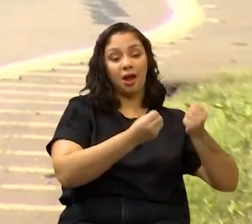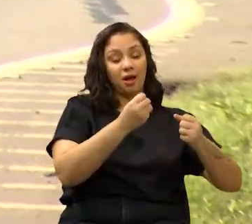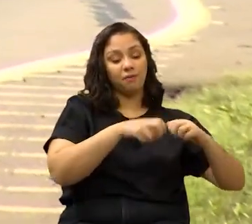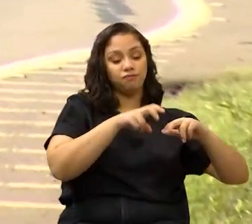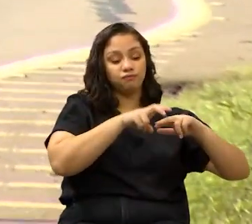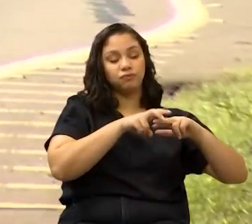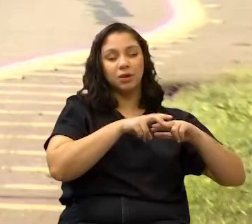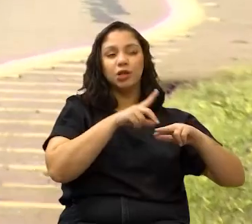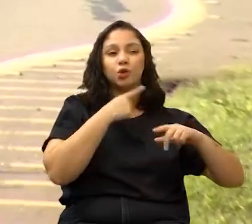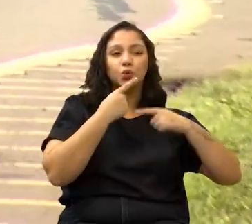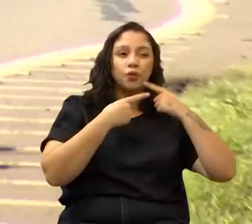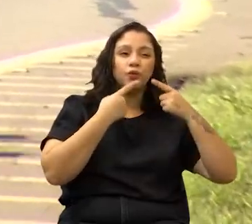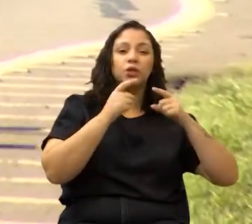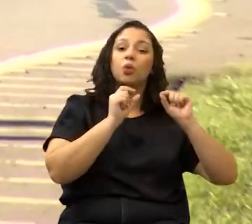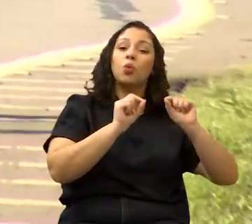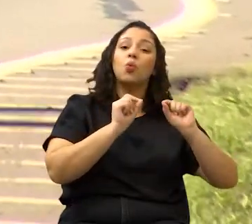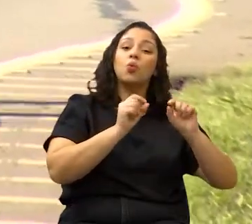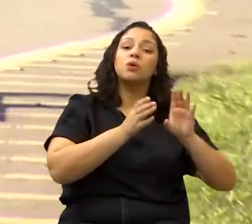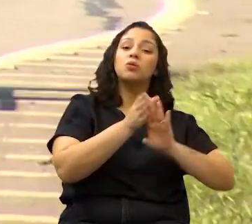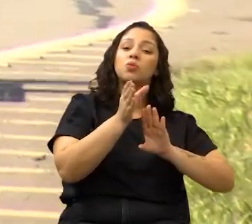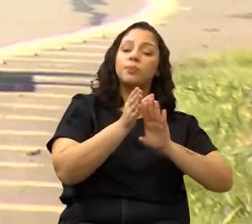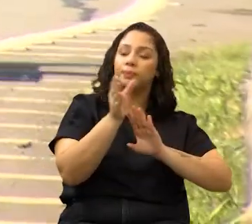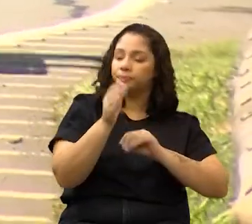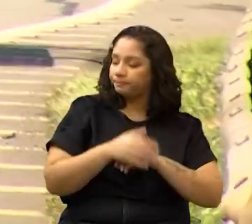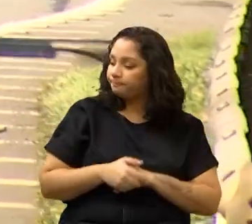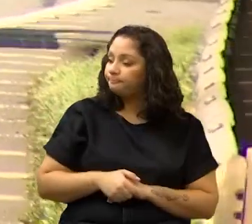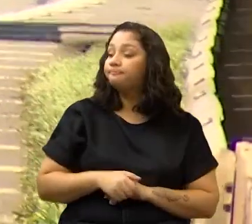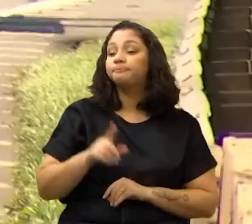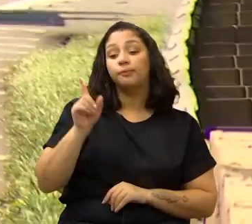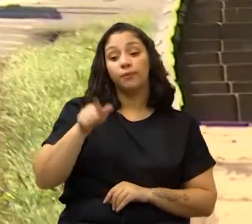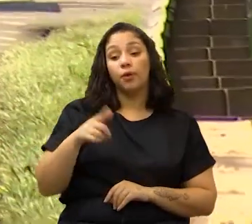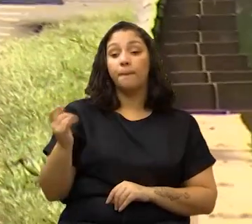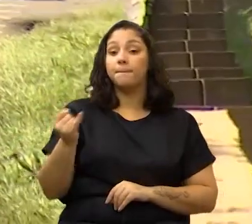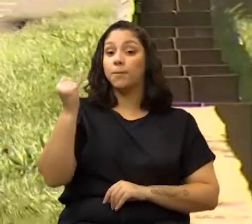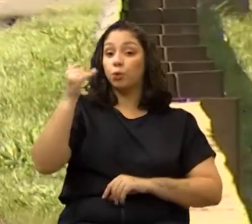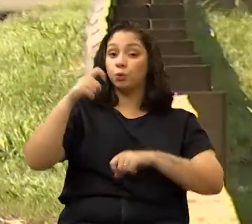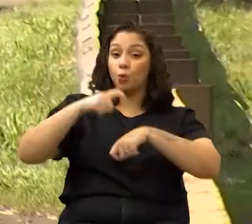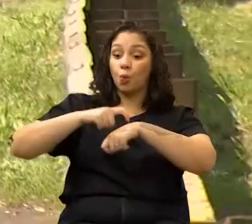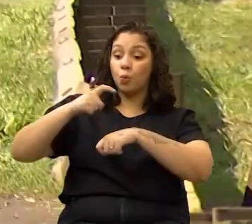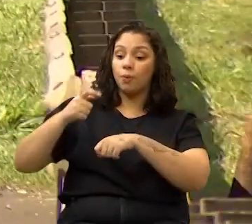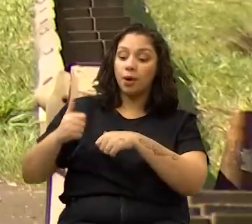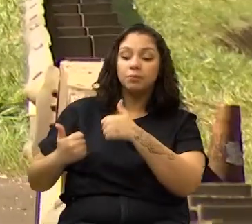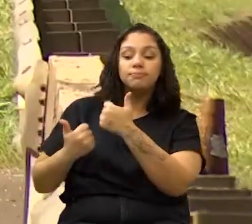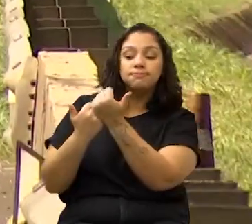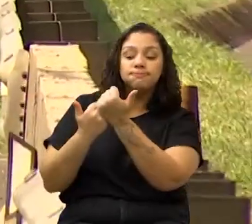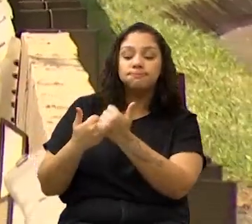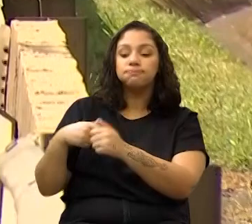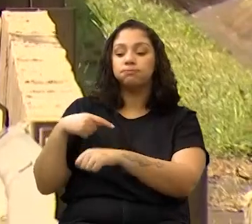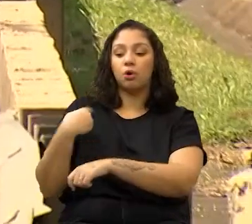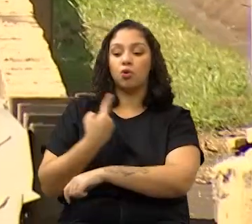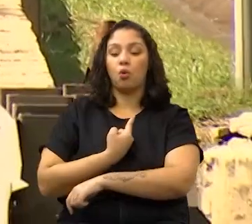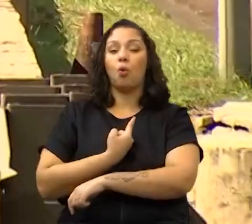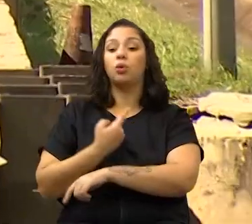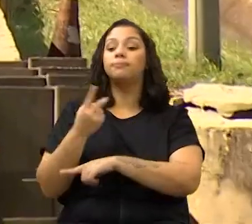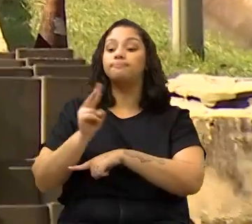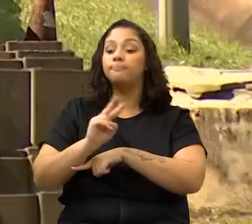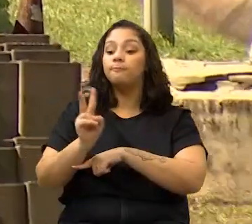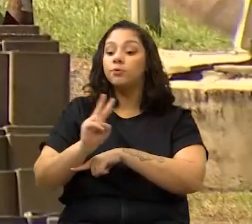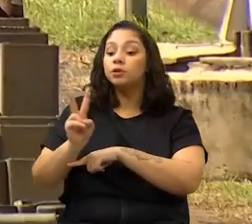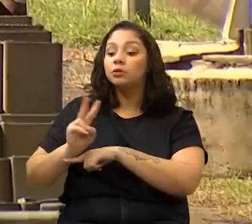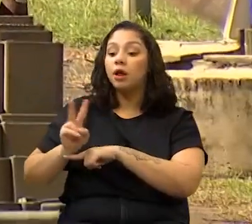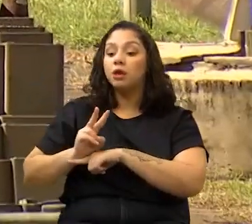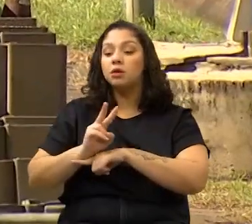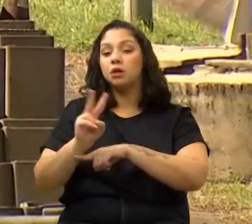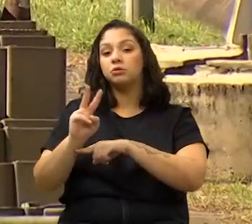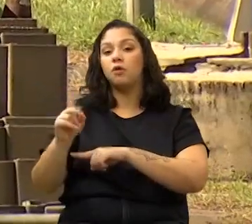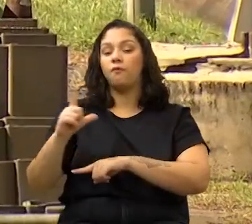essa situação. O que o senhor pode falar sobre isso? Olha, é importante. Nesse reforço do policiamento rodoviário, estaremos fiscalizando